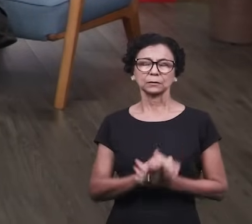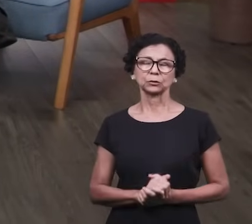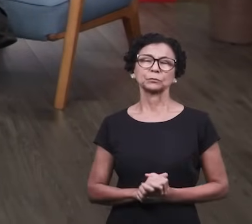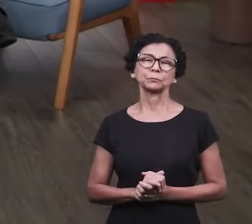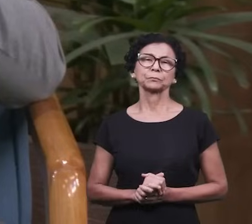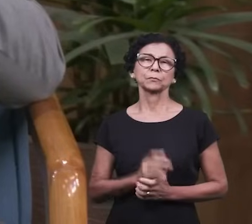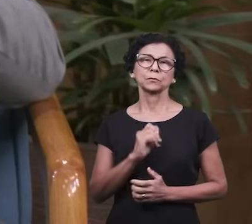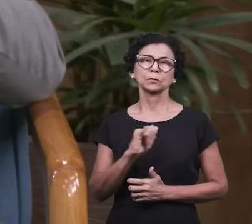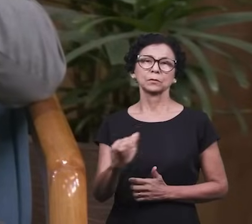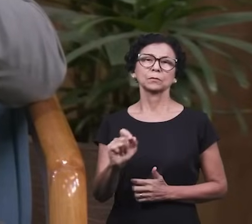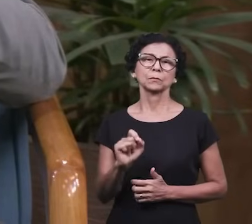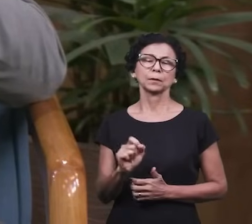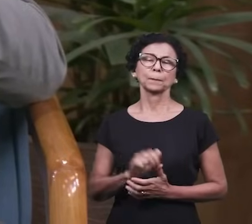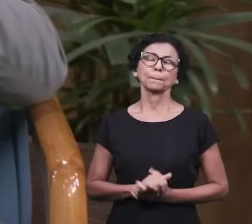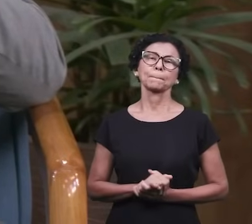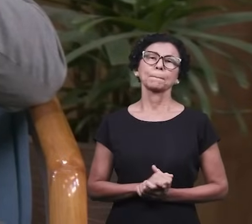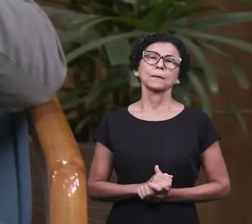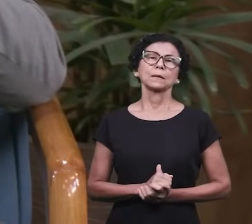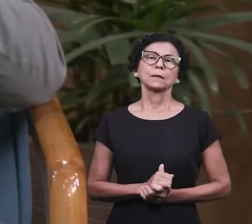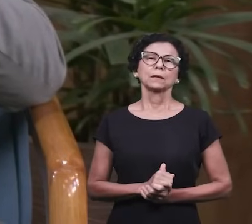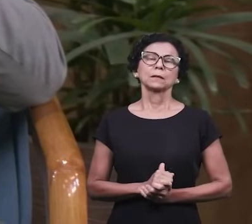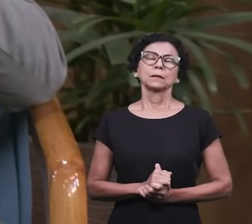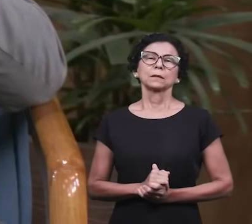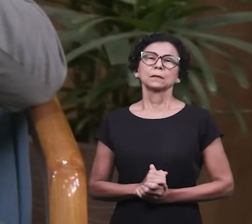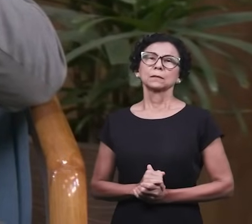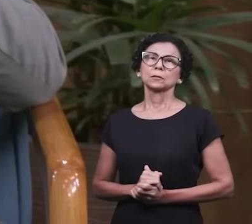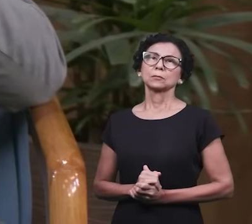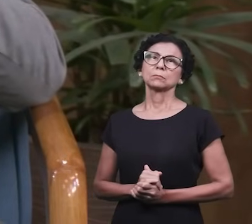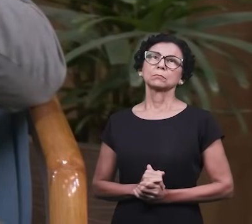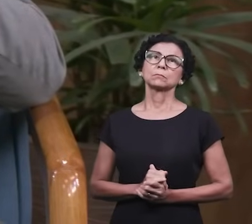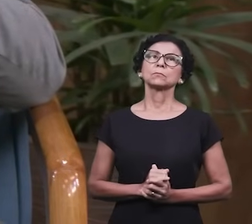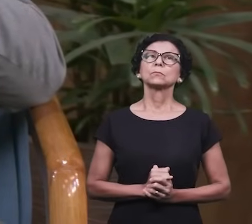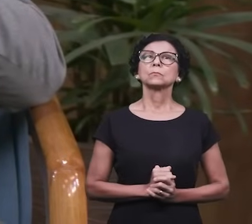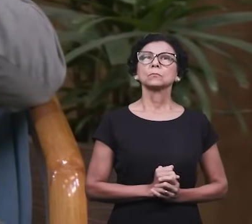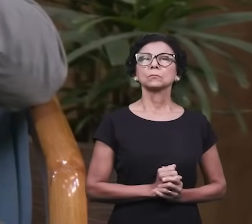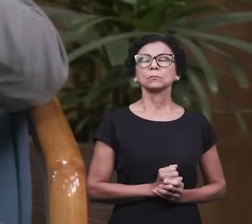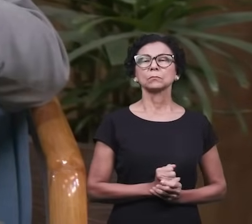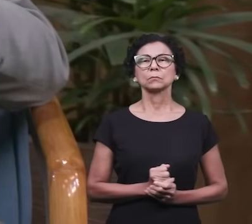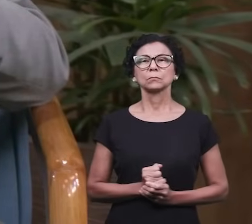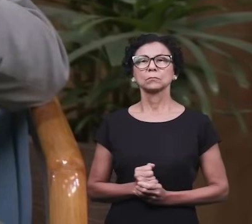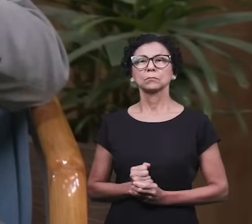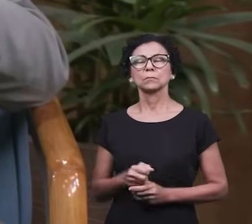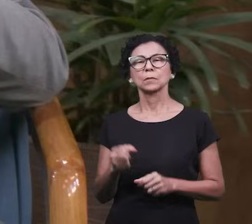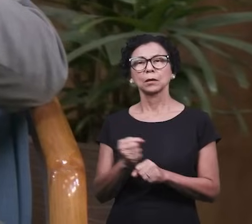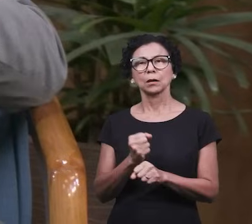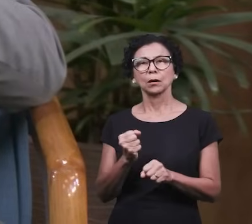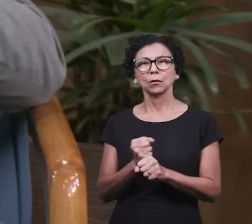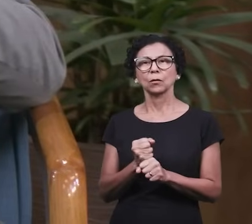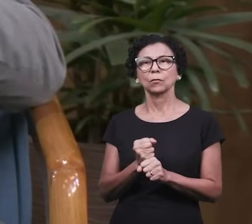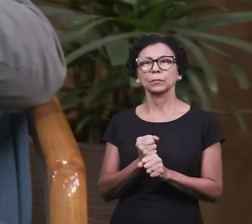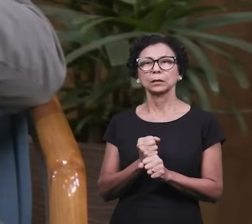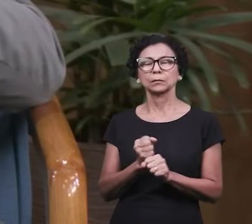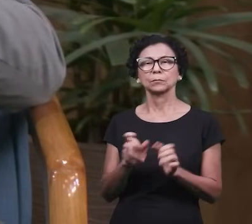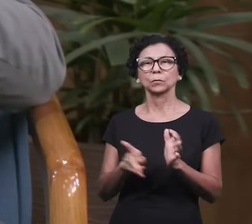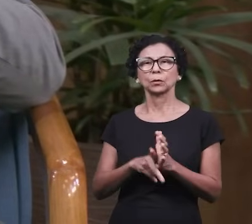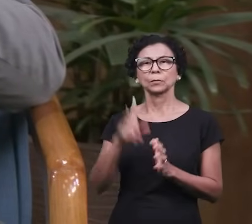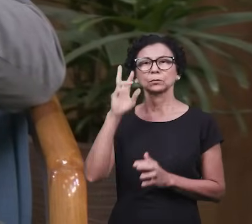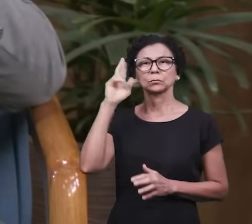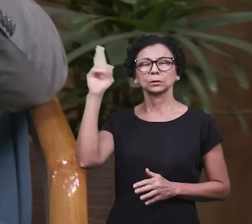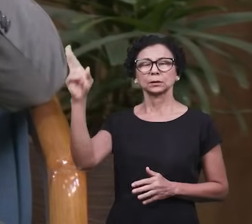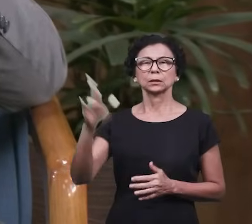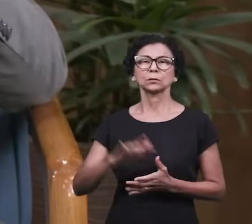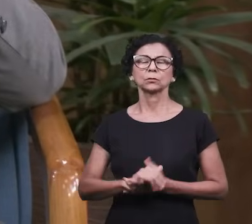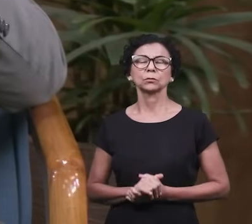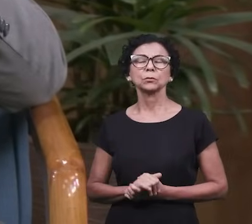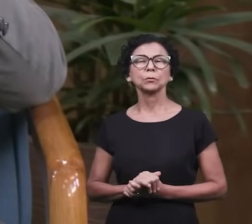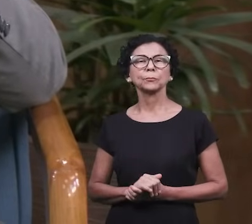Bárbara. É que a obra ela é dirigida por um só Espírito e há uma